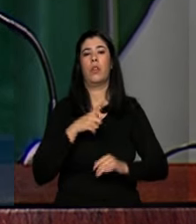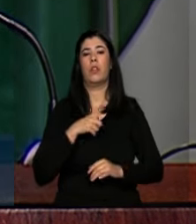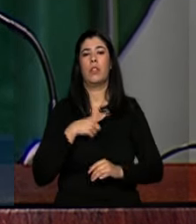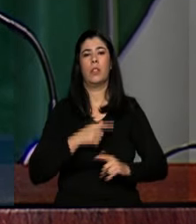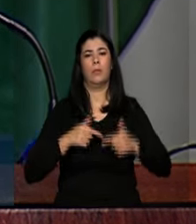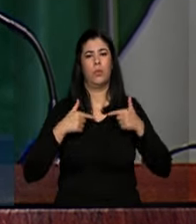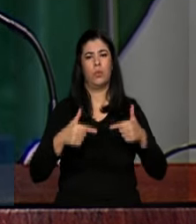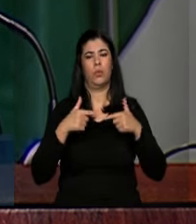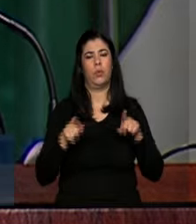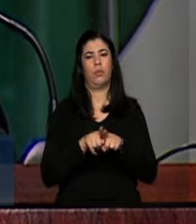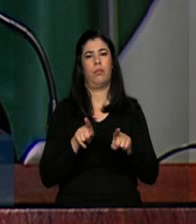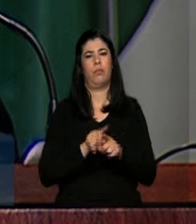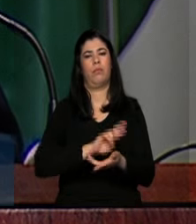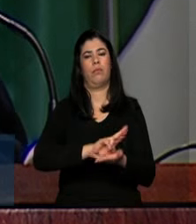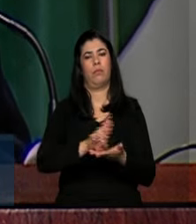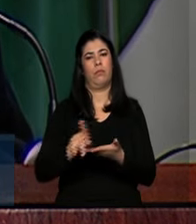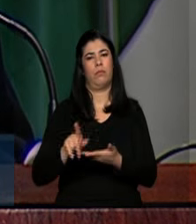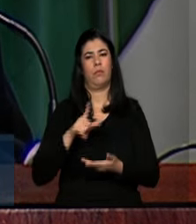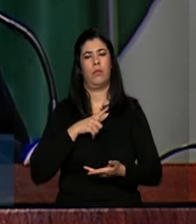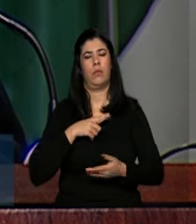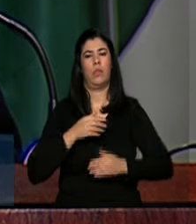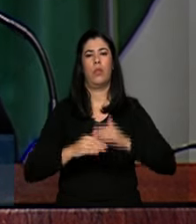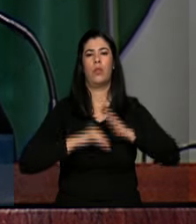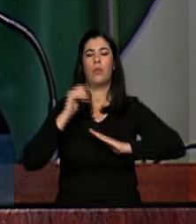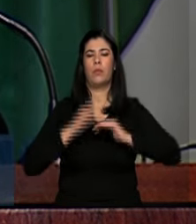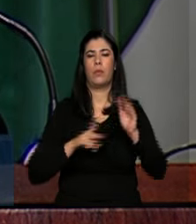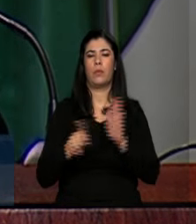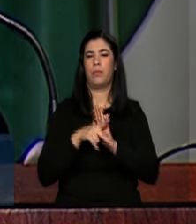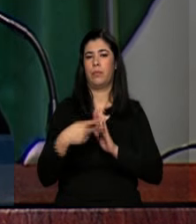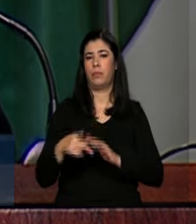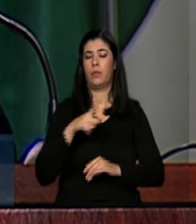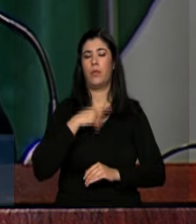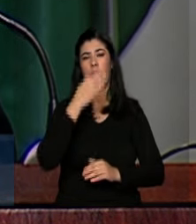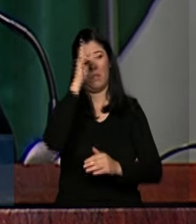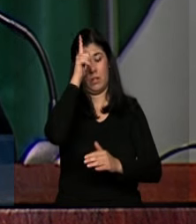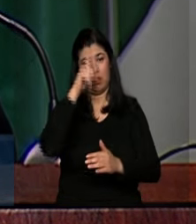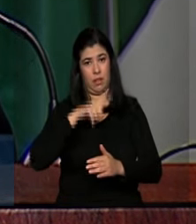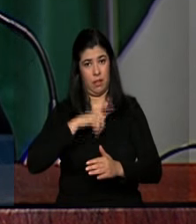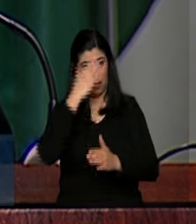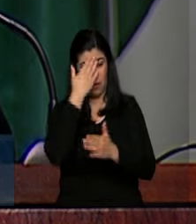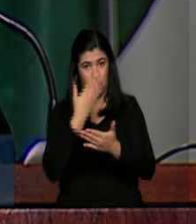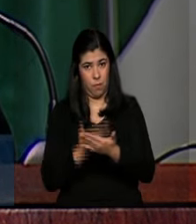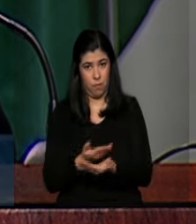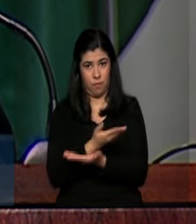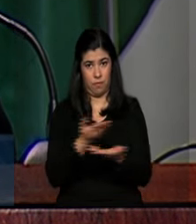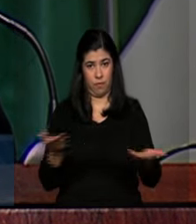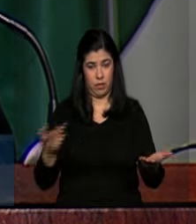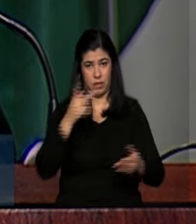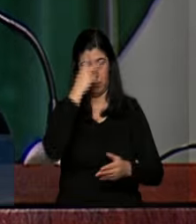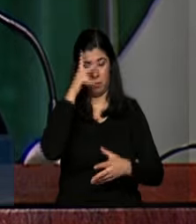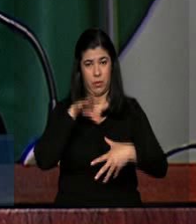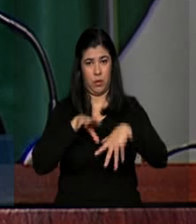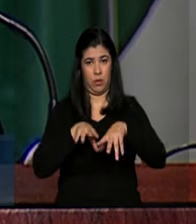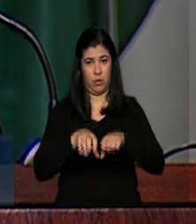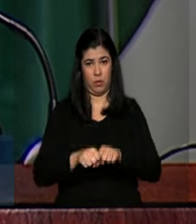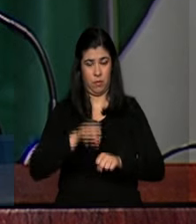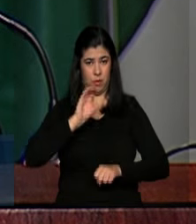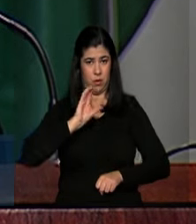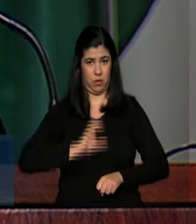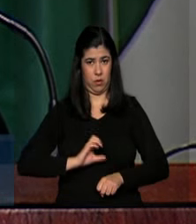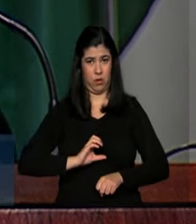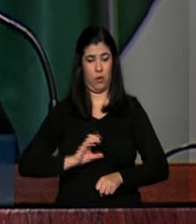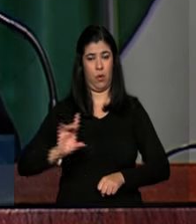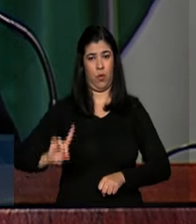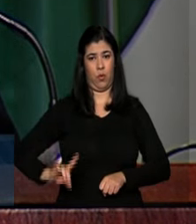para enfrentar os desafios da carreira. Tenho a confiança de que vocês, diplomatas que agora